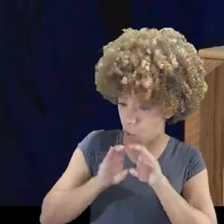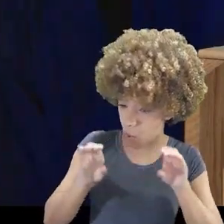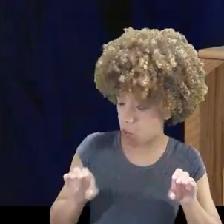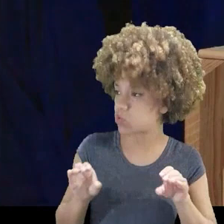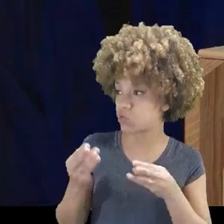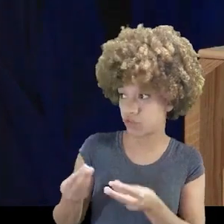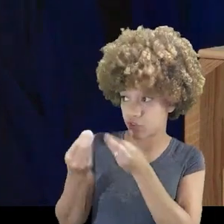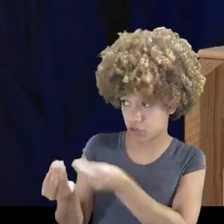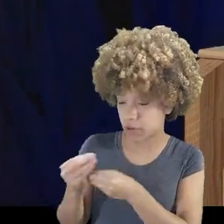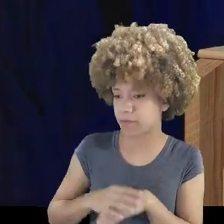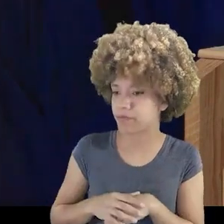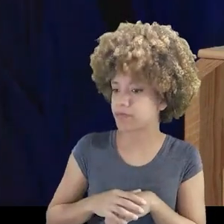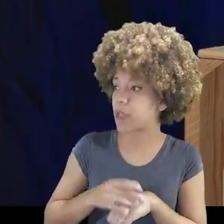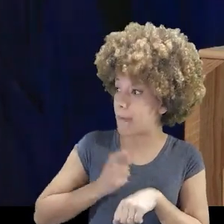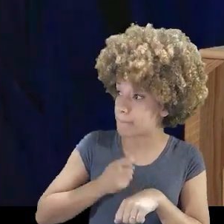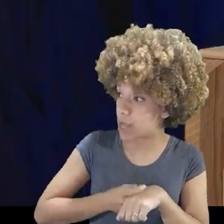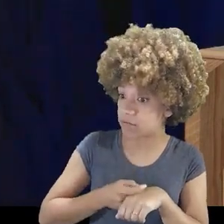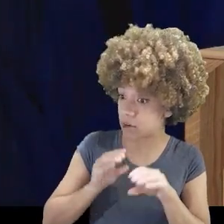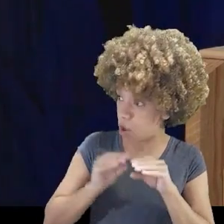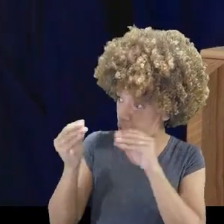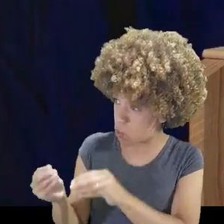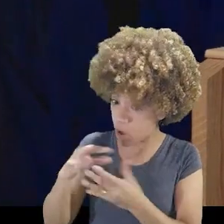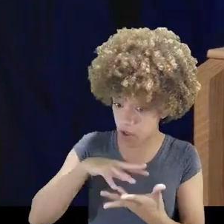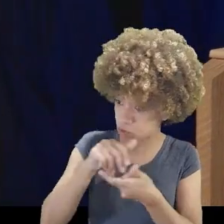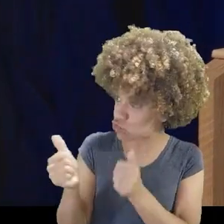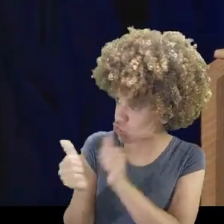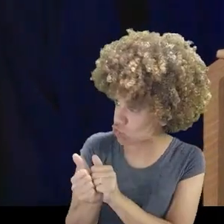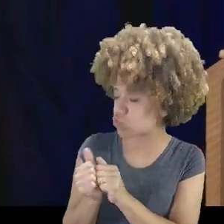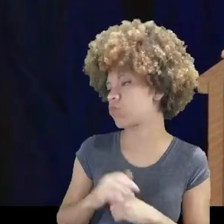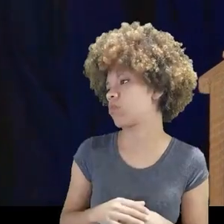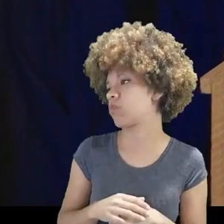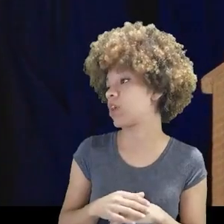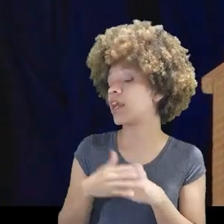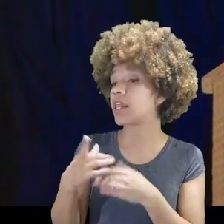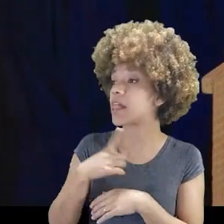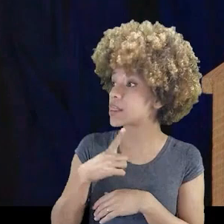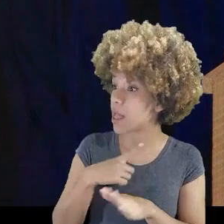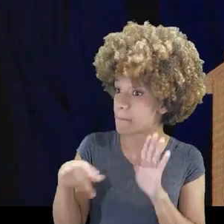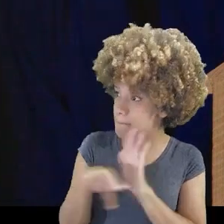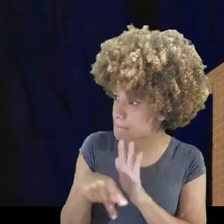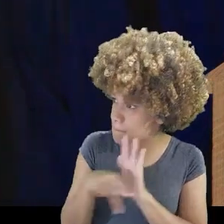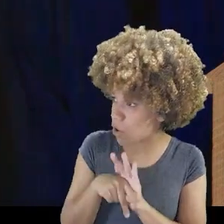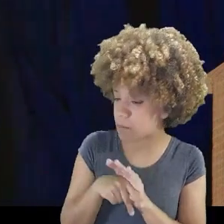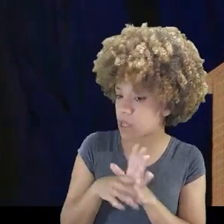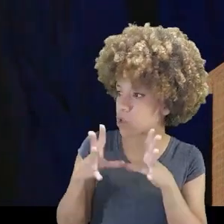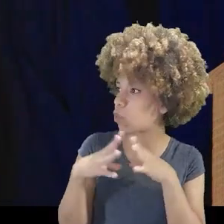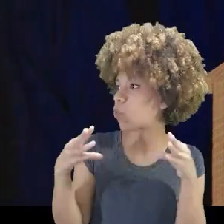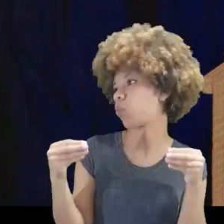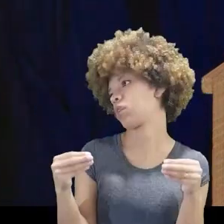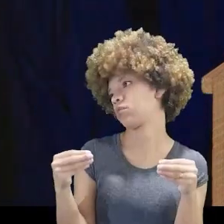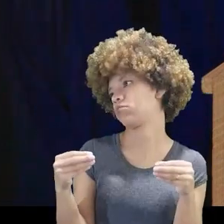dar a outra pedra apega é um osso da terra você tá com pesado até com você e ela tem propriedades curativas